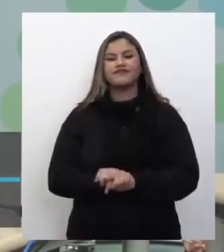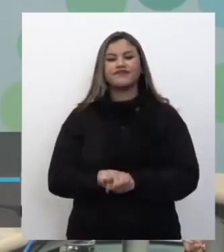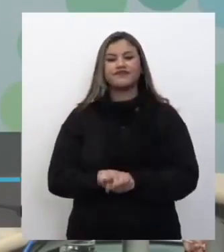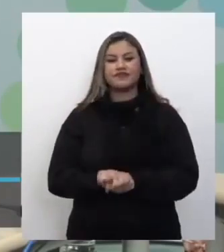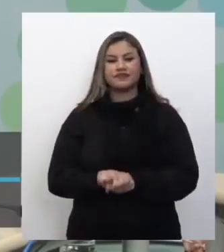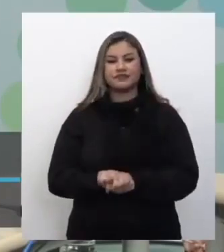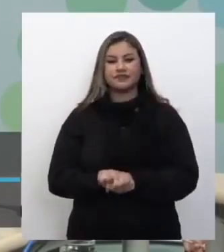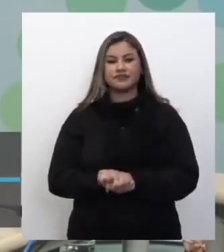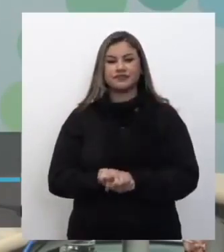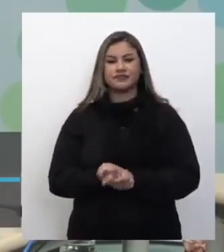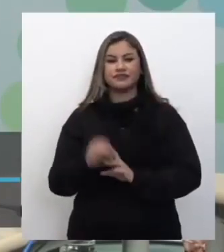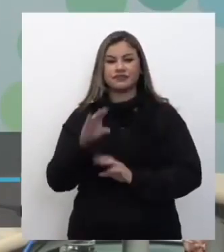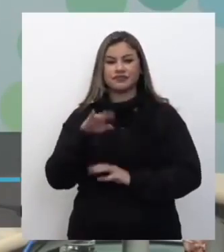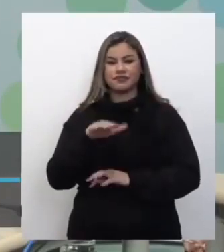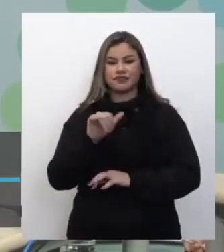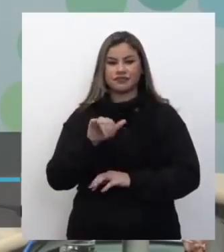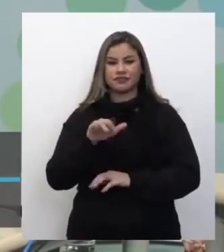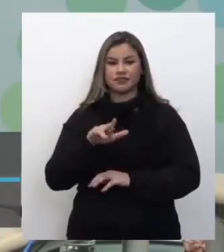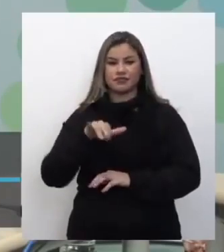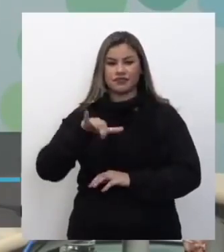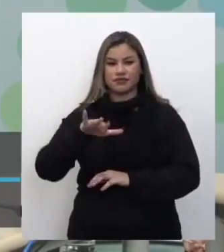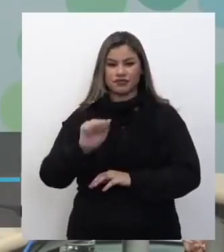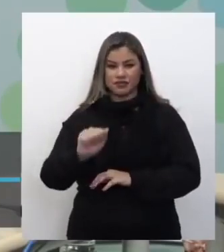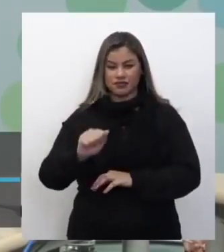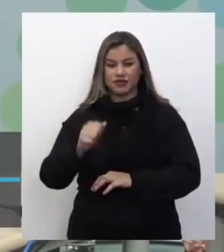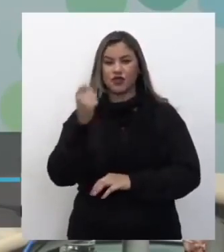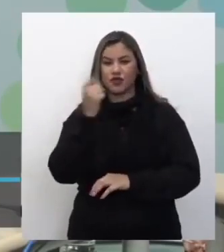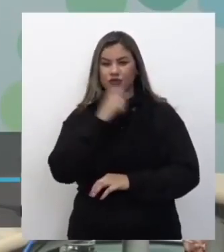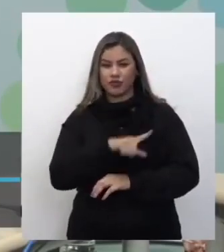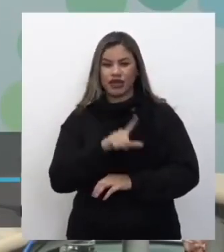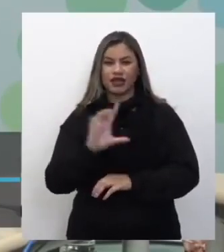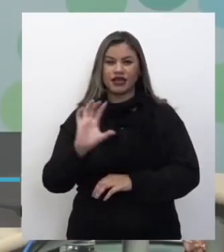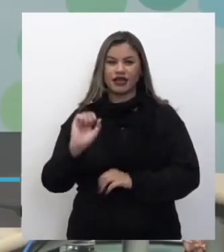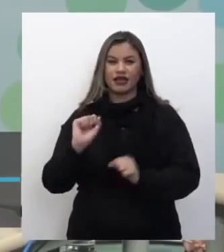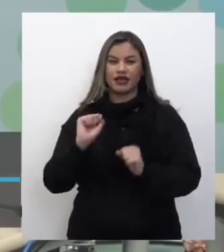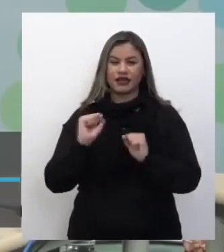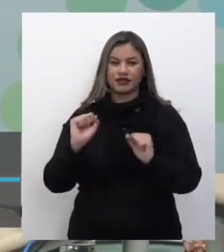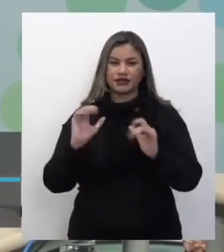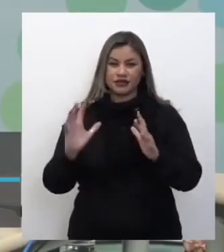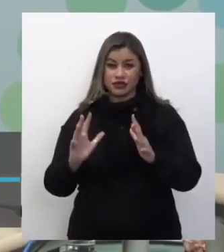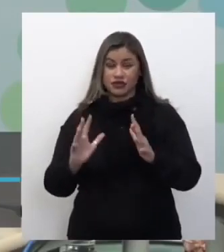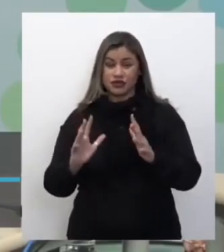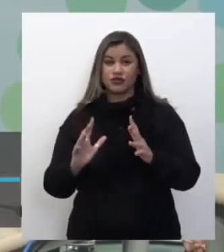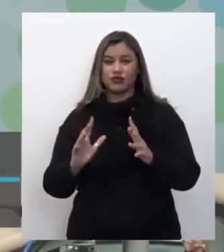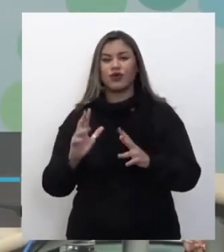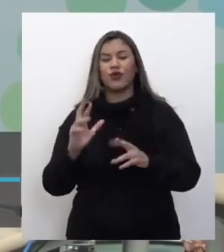A Nayara, comédia, ação, romance e drama.